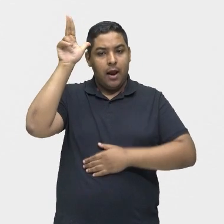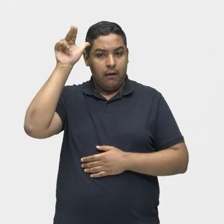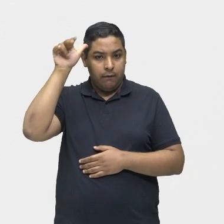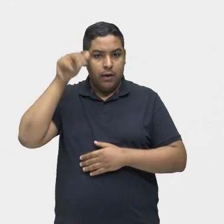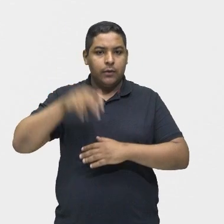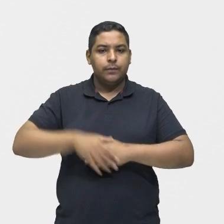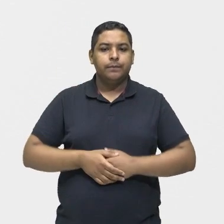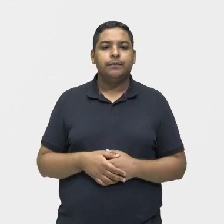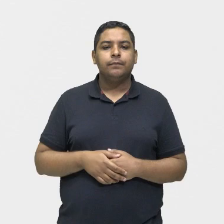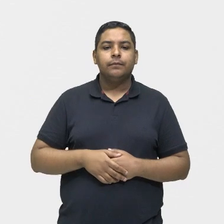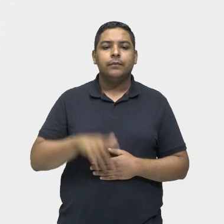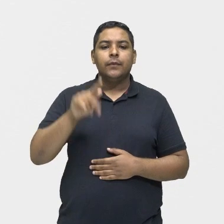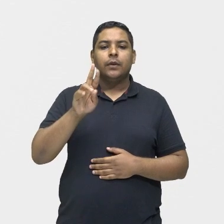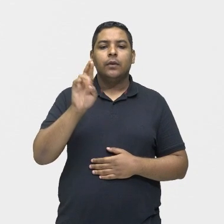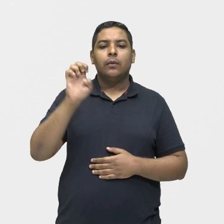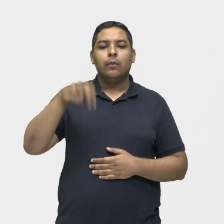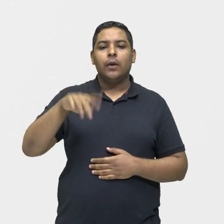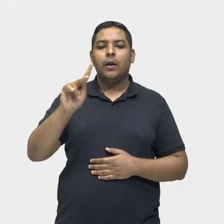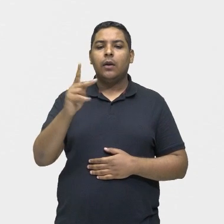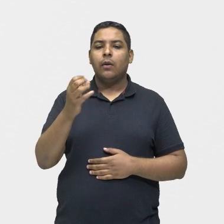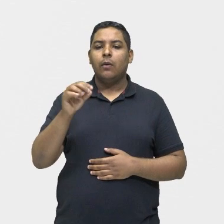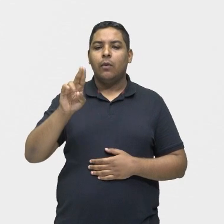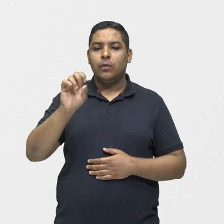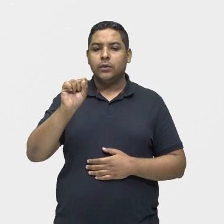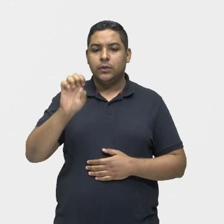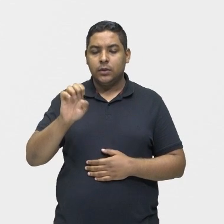Greenhouse também um substantivo, né? O ride é um verbo.